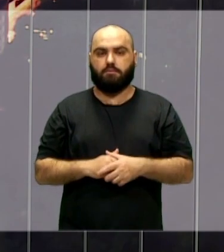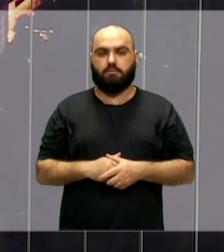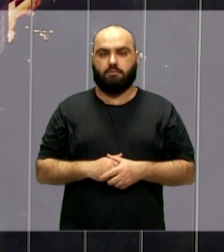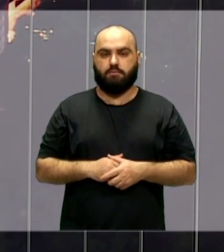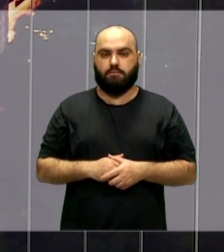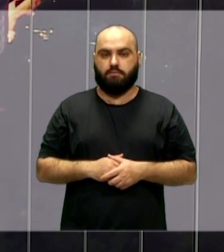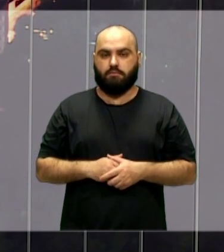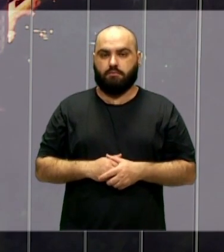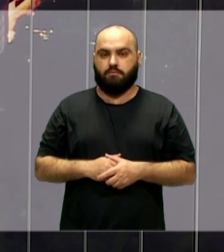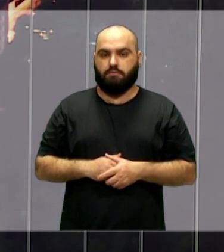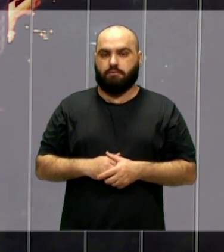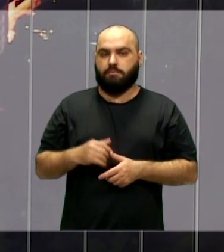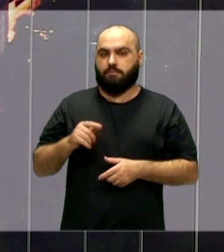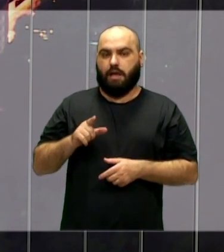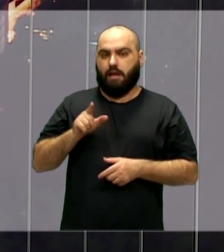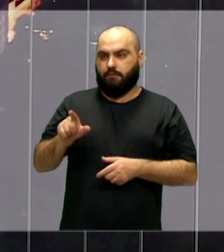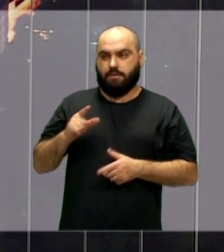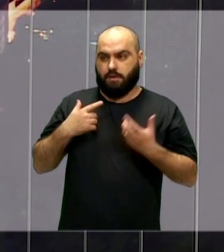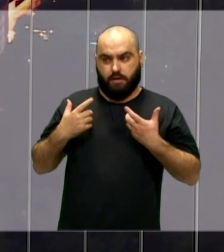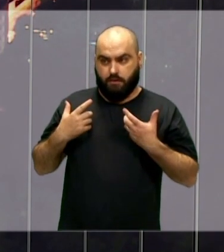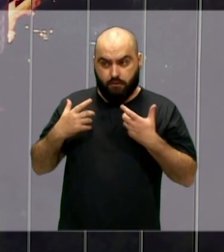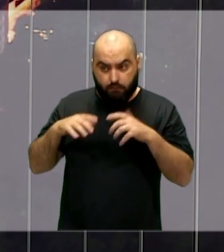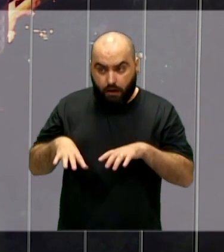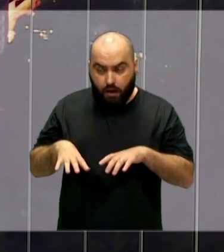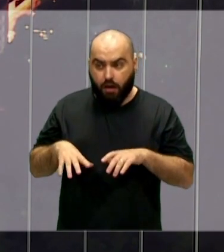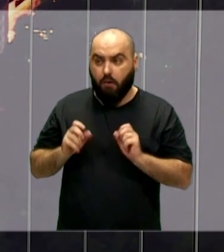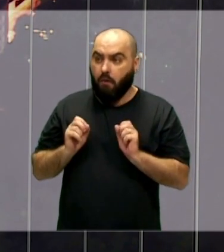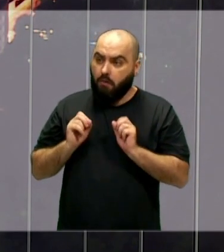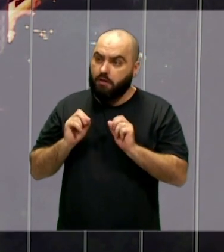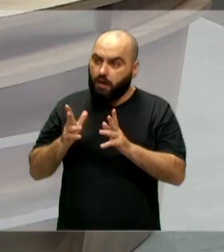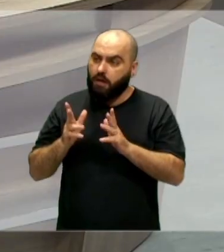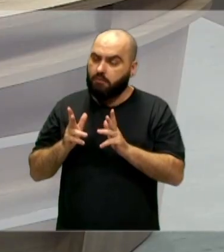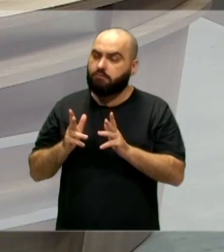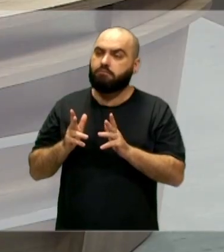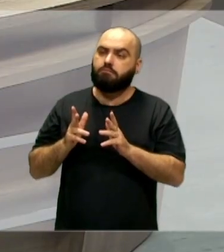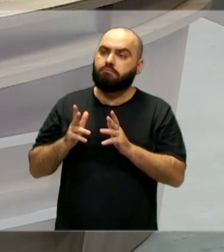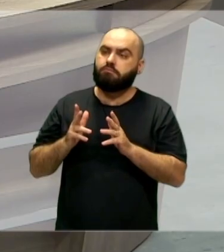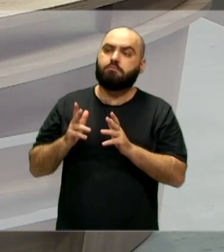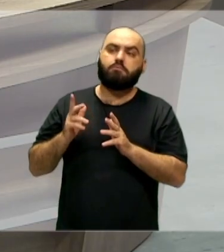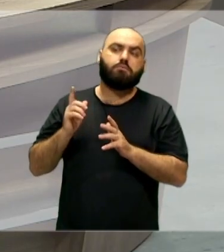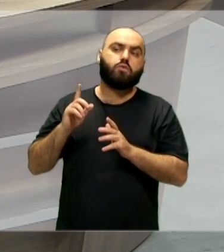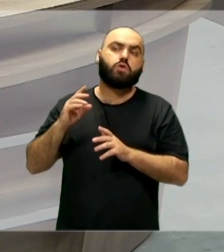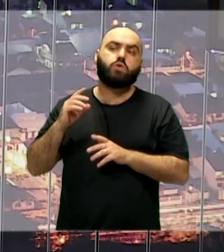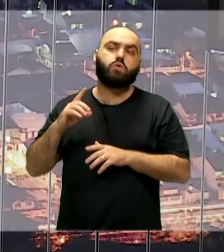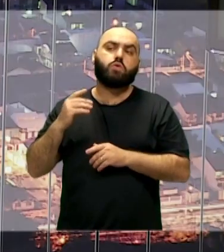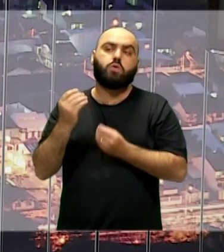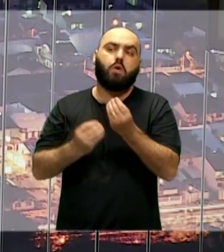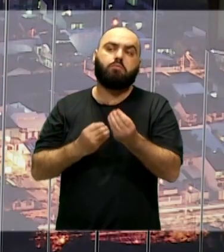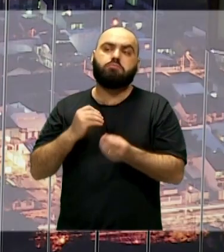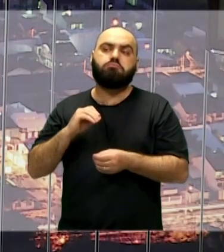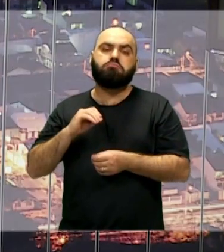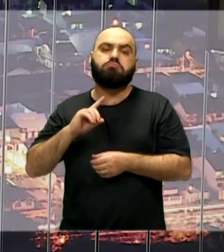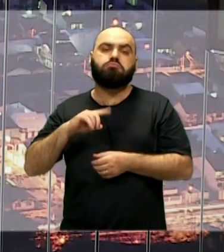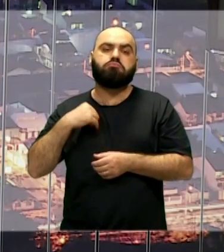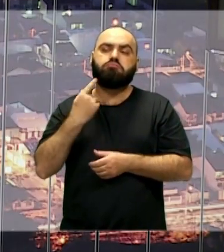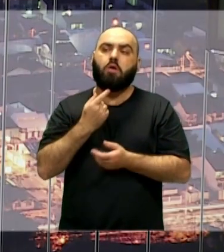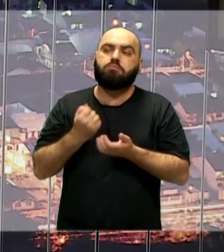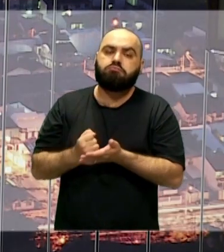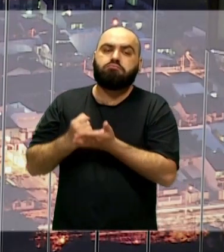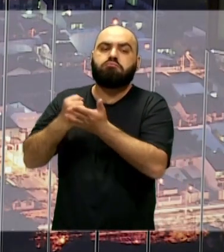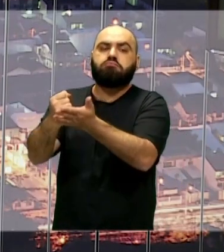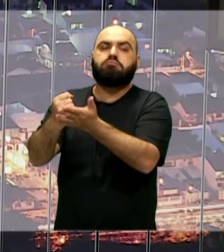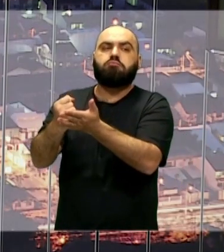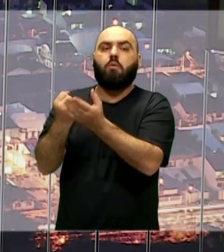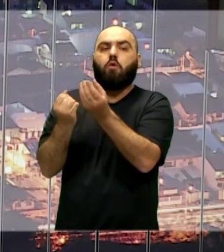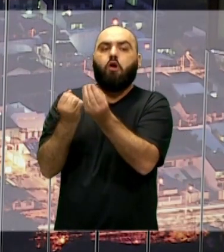a Francesca. O que a gente pode te ajudar? Que legal isso. E é muito interessante esse teu um